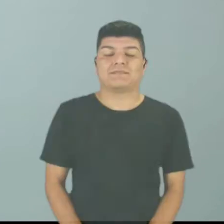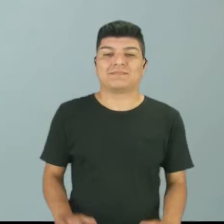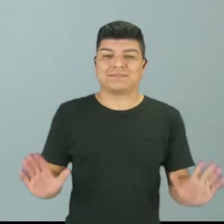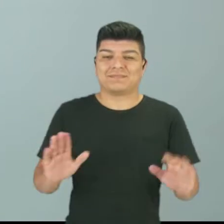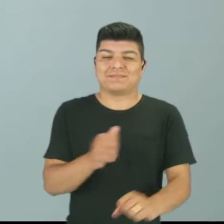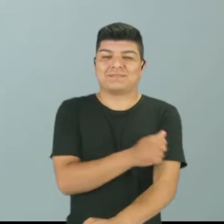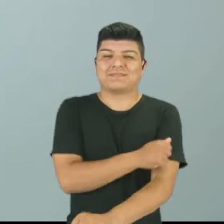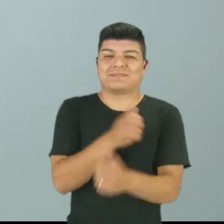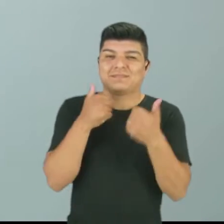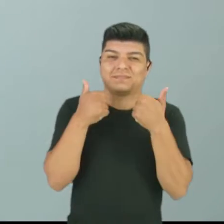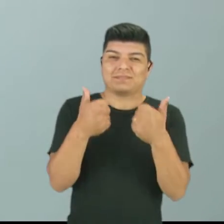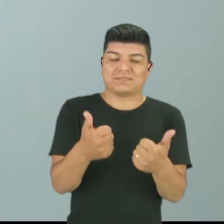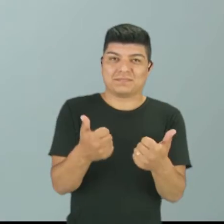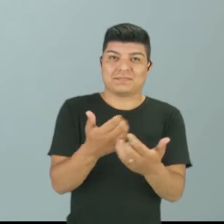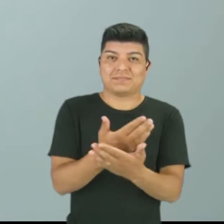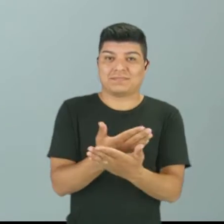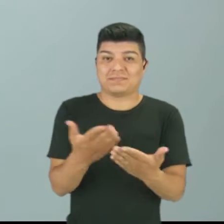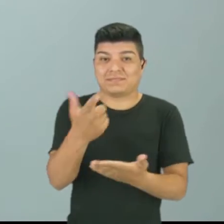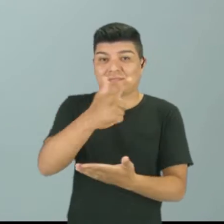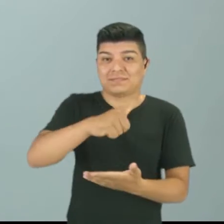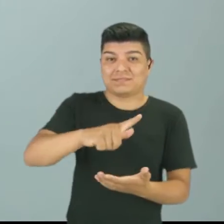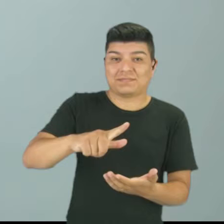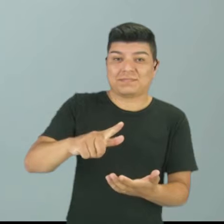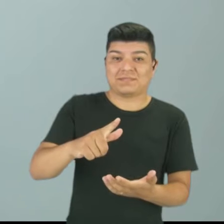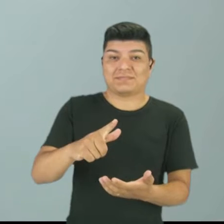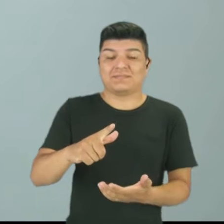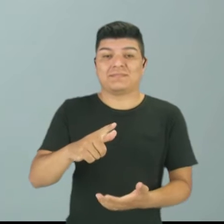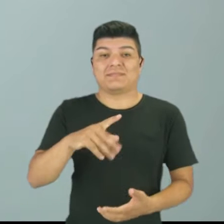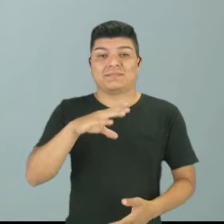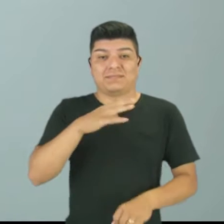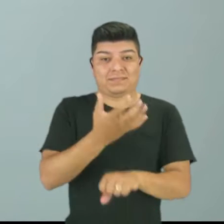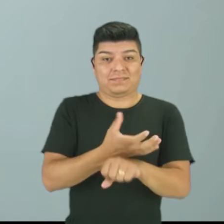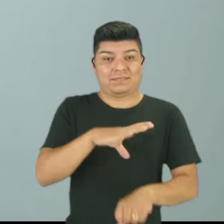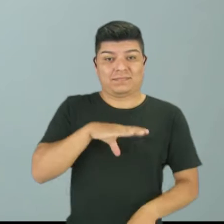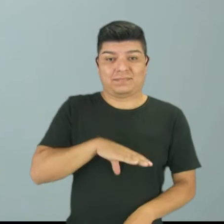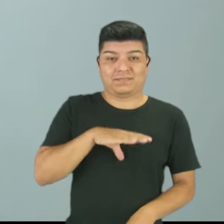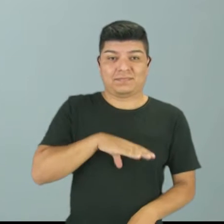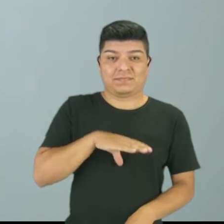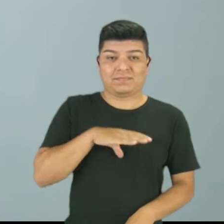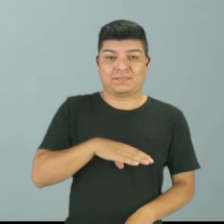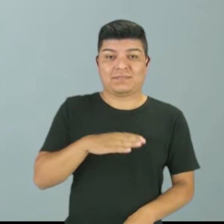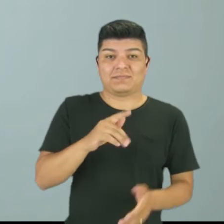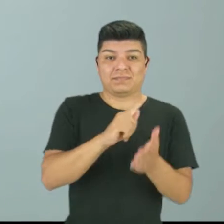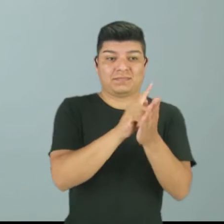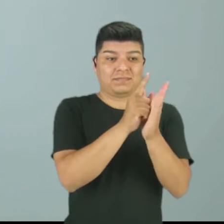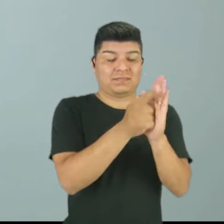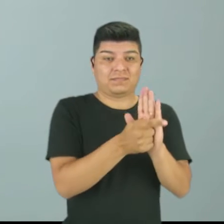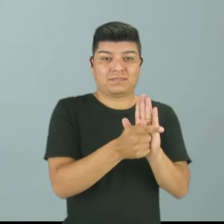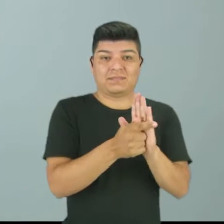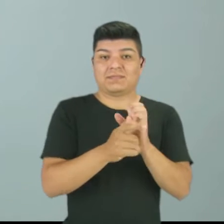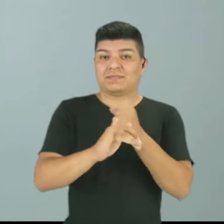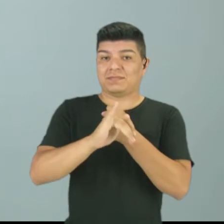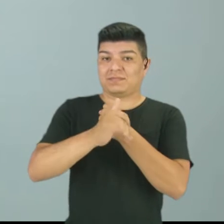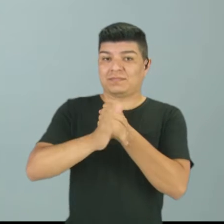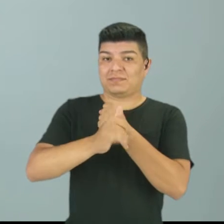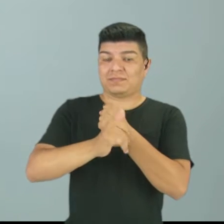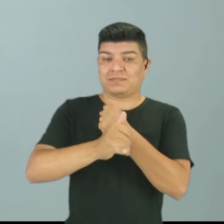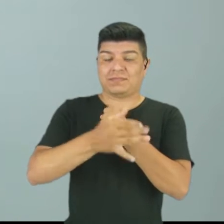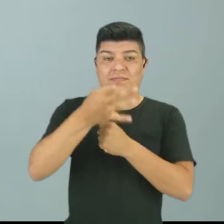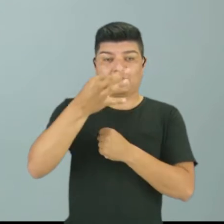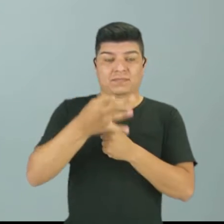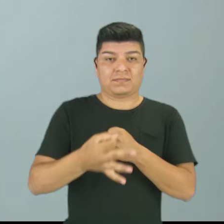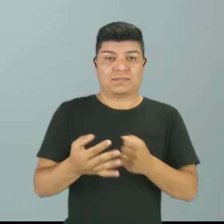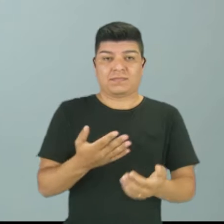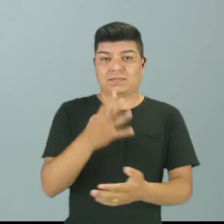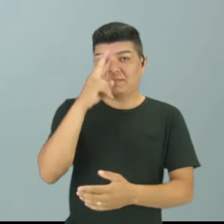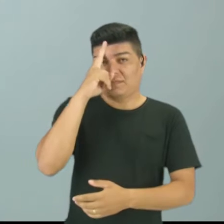Olá, alunos, tudo bem? Mais uma vez a língua portuguesa e com o gênero crônica. Certamente você